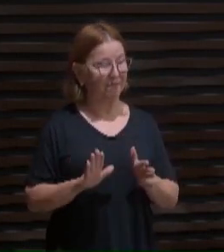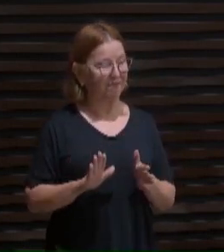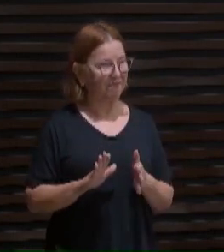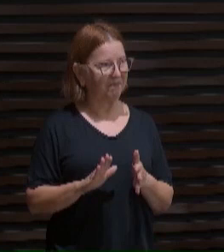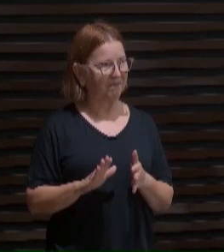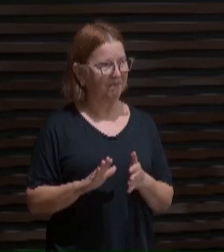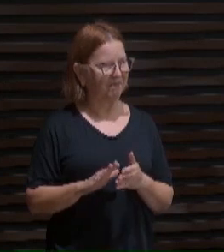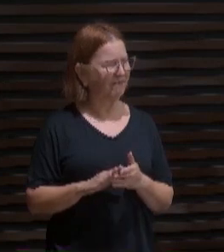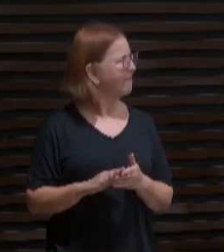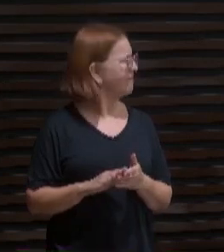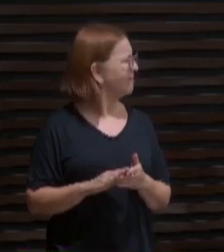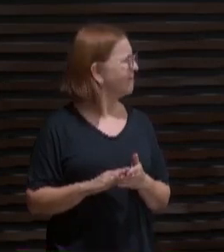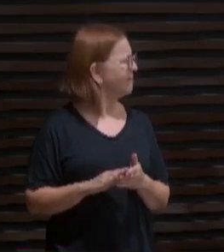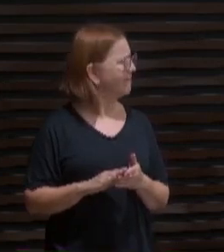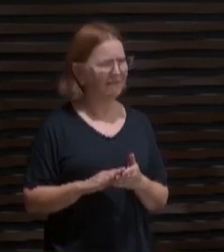academia,